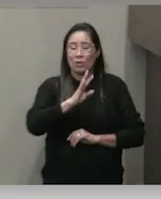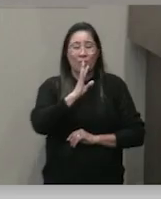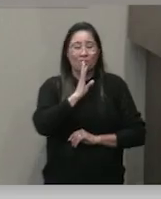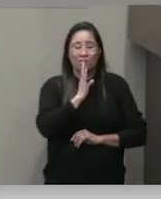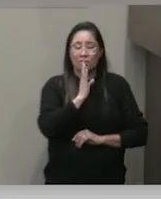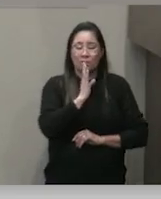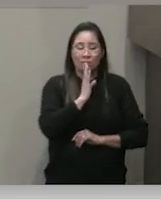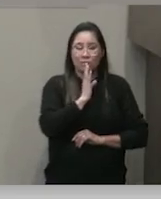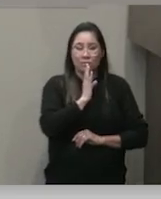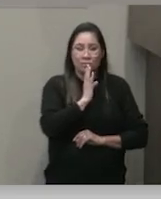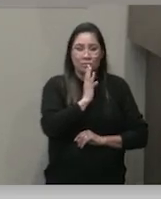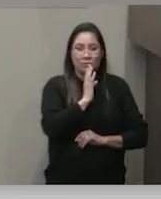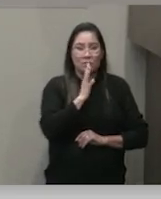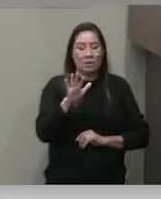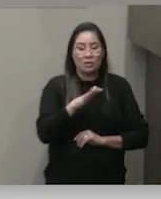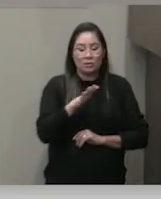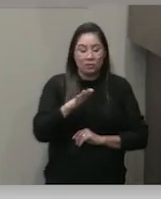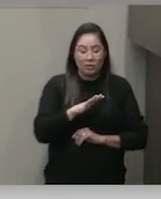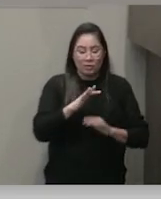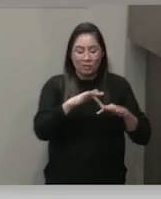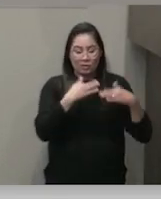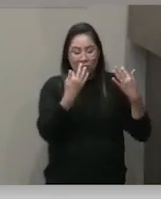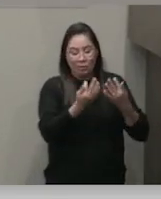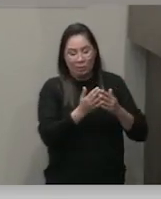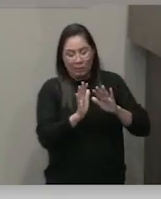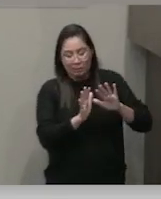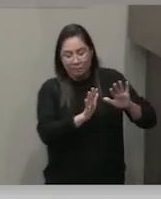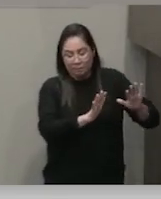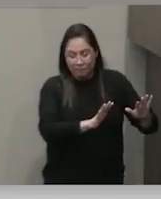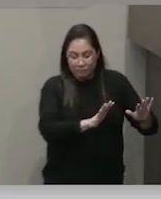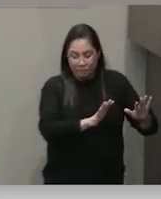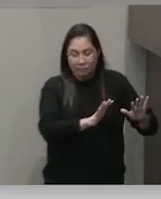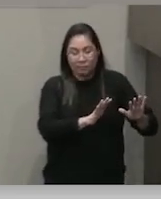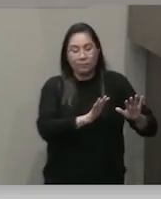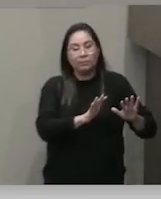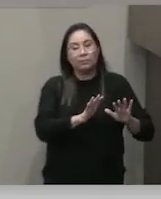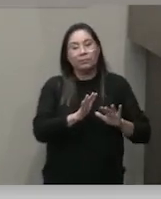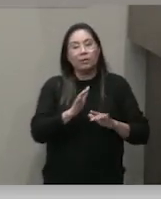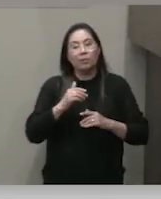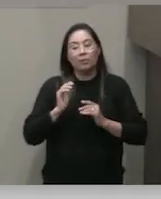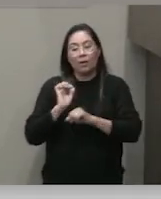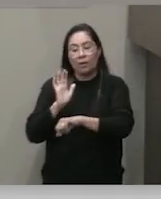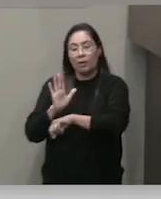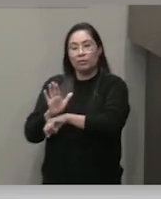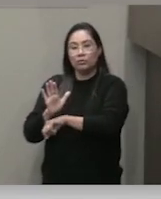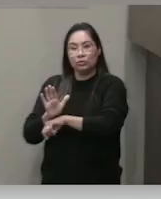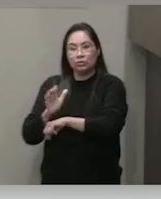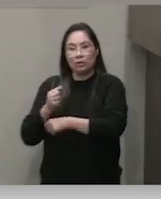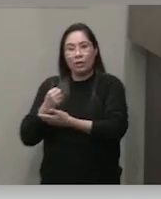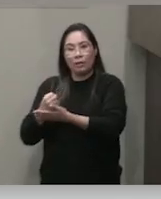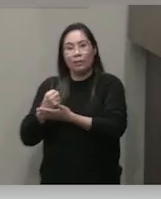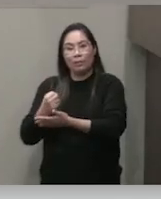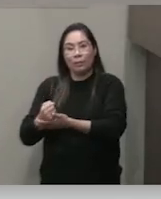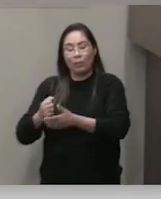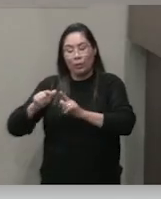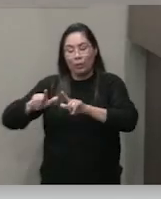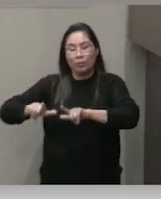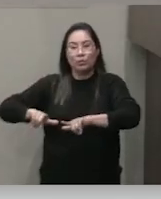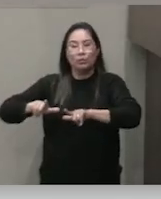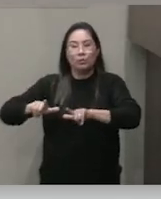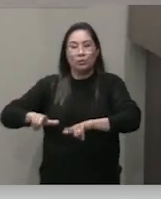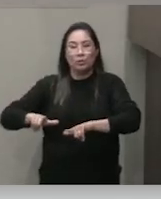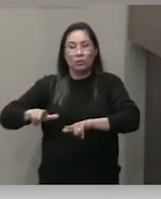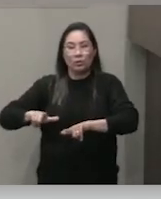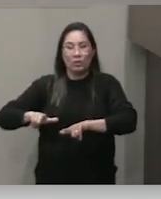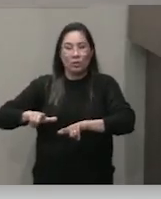desconhecidos, muitas vezes deixando a sua família desamparada em casa, para dar apoio em locais